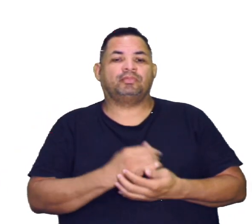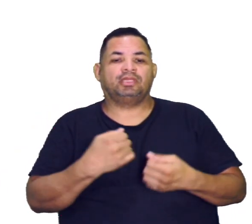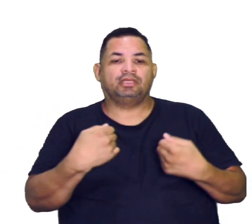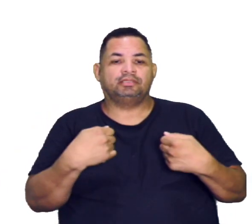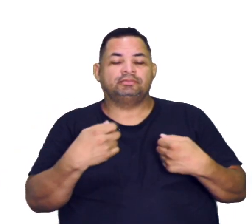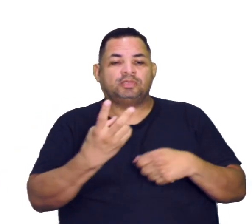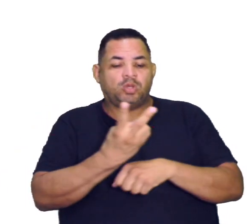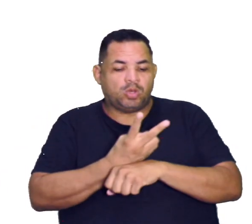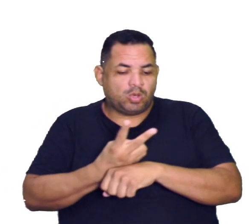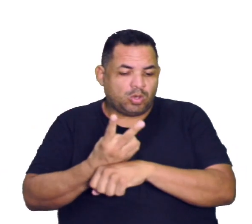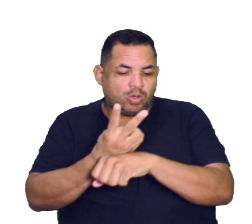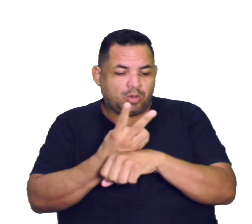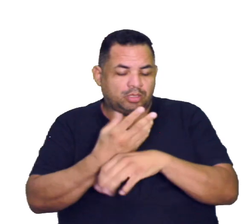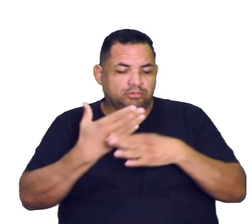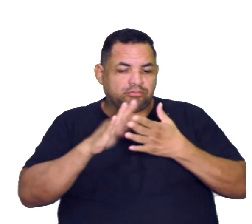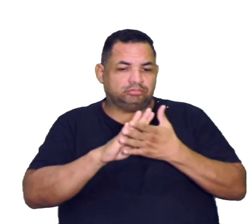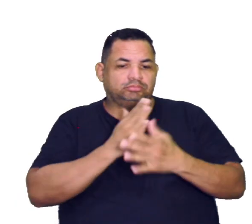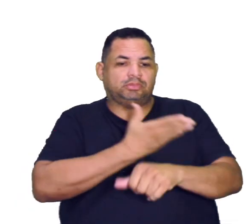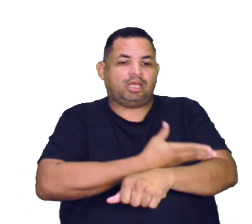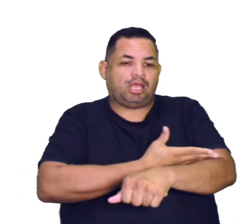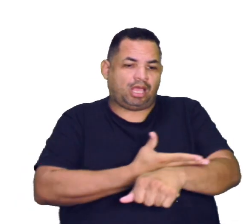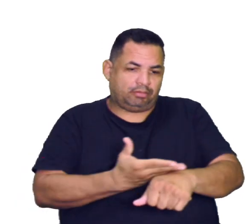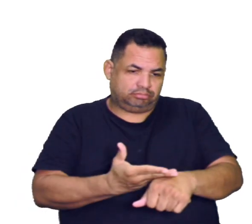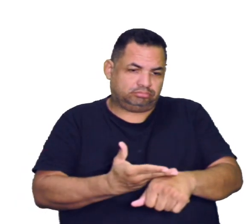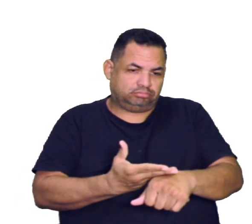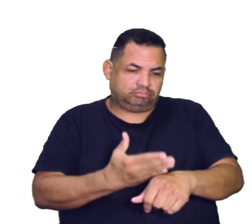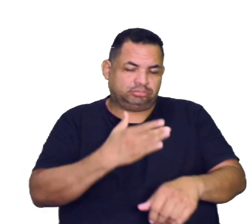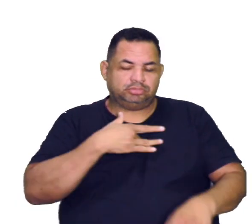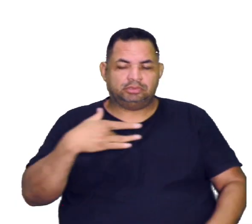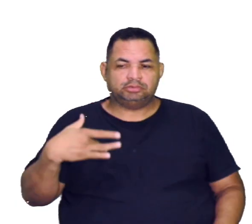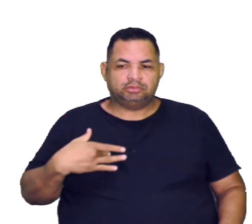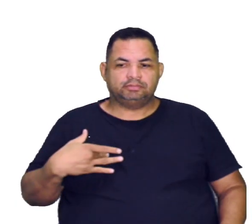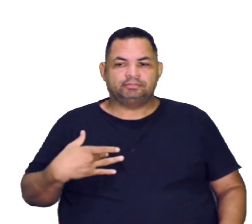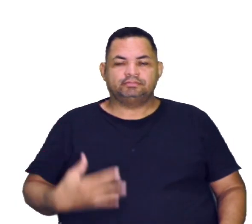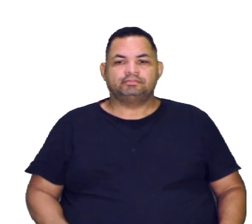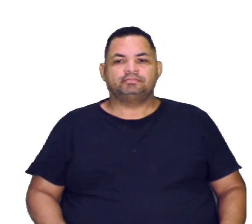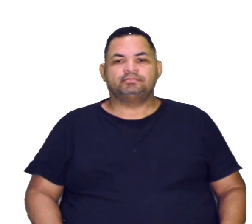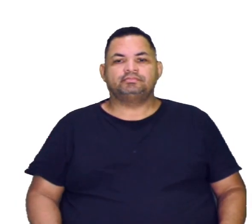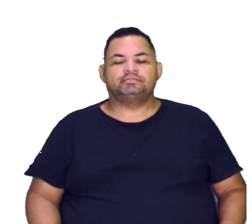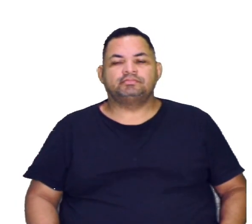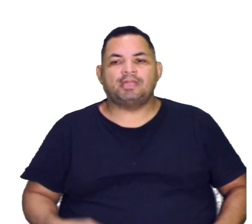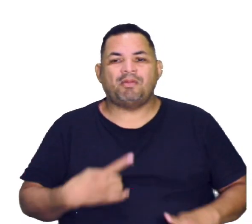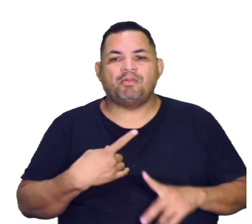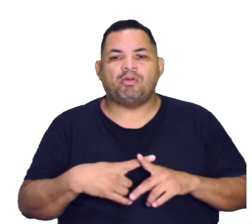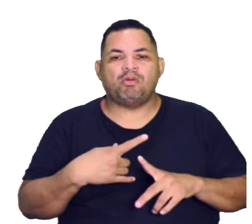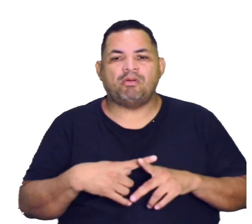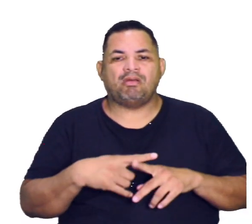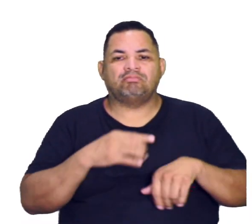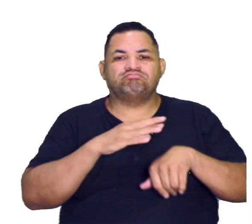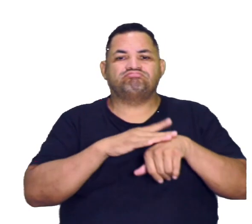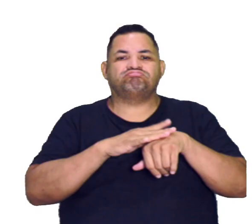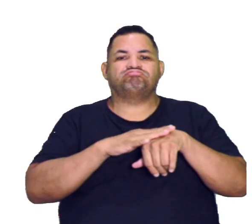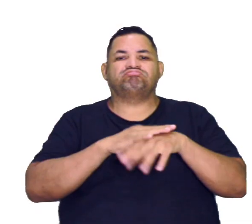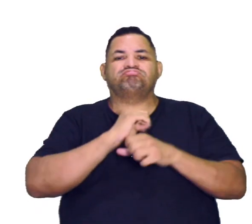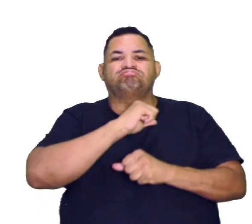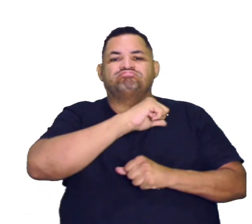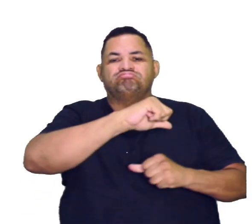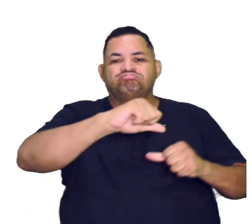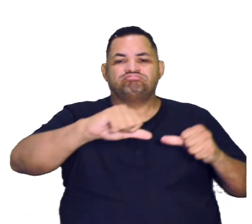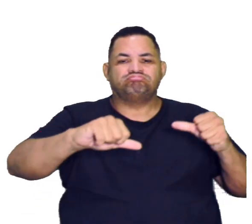que buscar hábitos mais saudáveis, ok? Porque essas doenças, elas acabam mudando